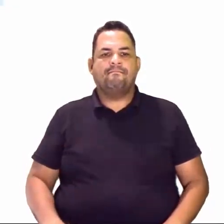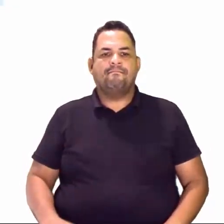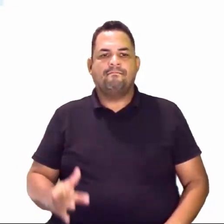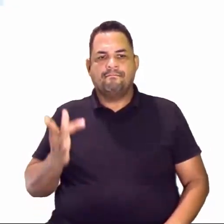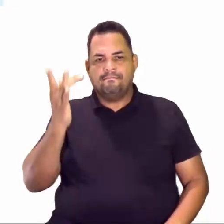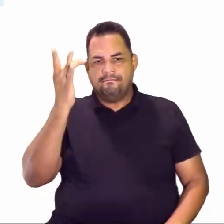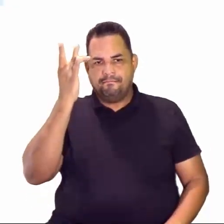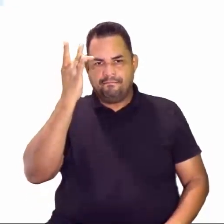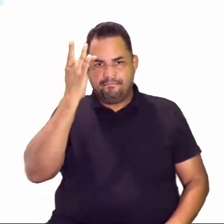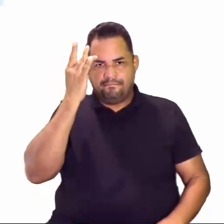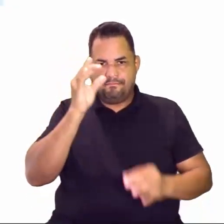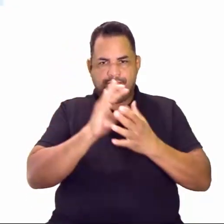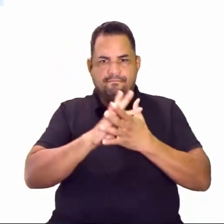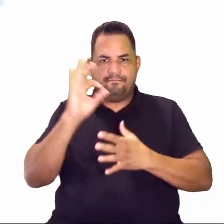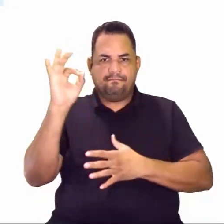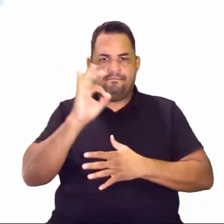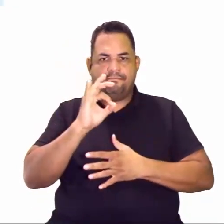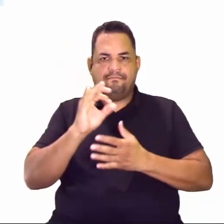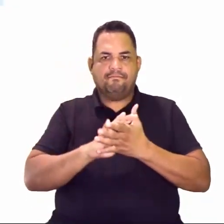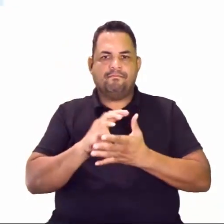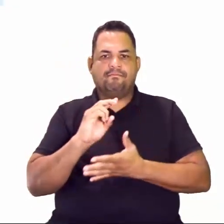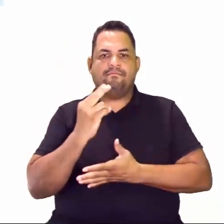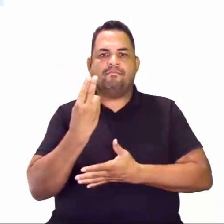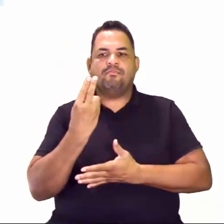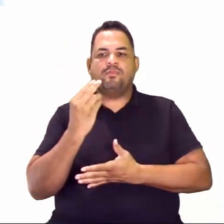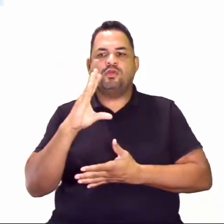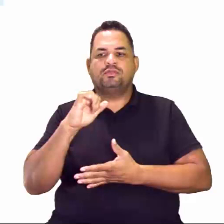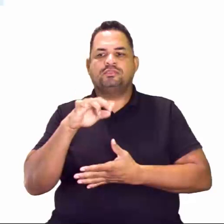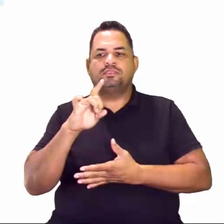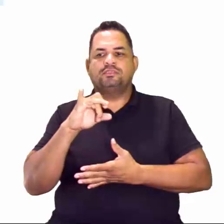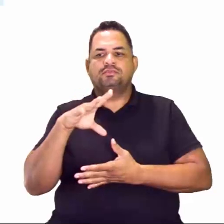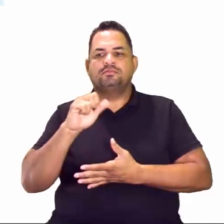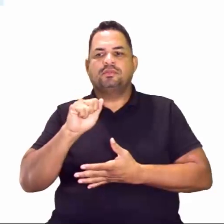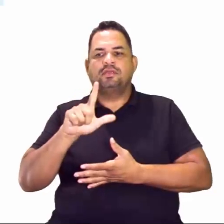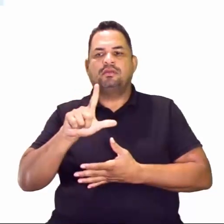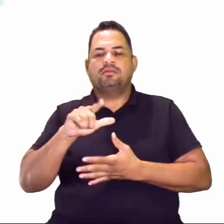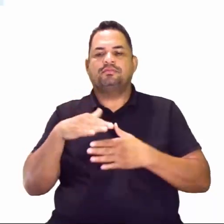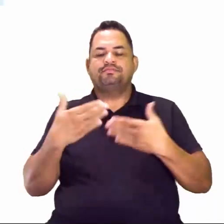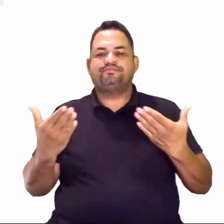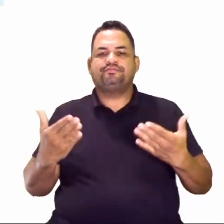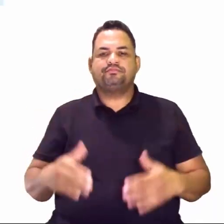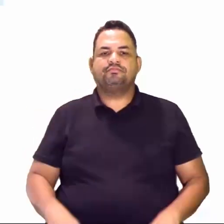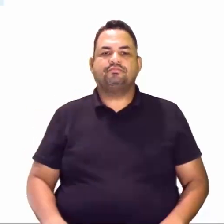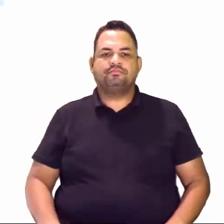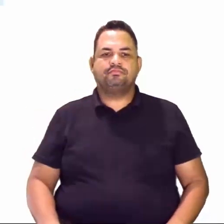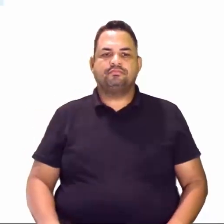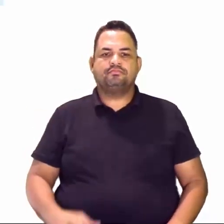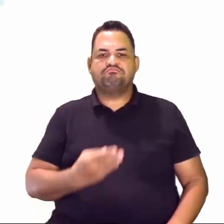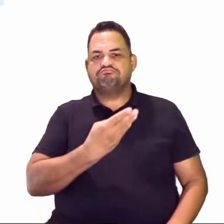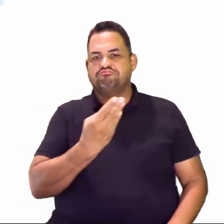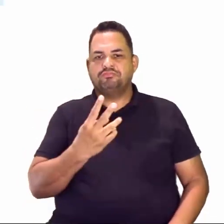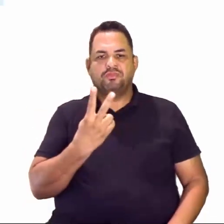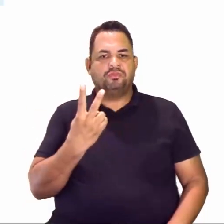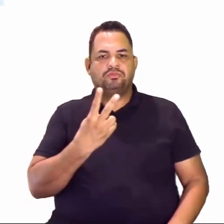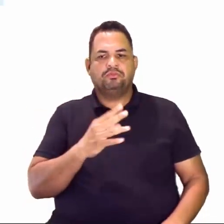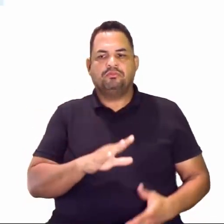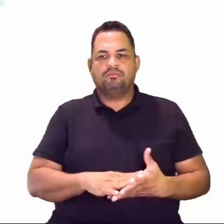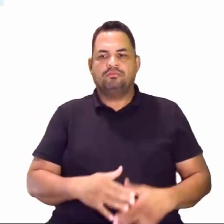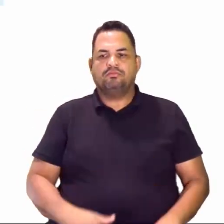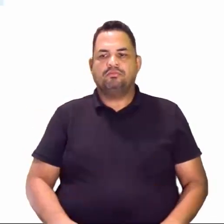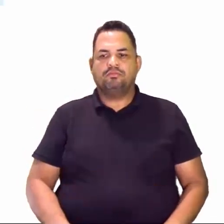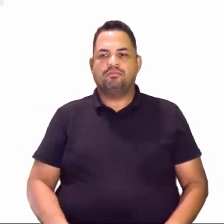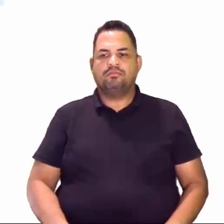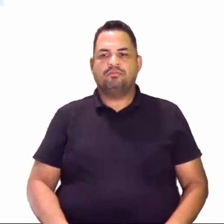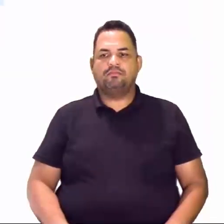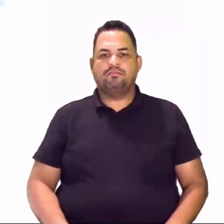fórmula percentual ou fórmula centesimal. Tanto faz falar percentual como falar